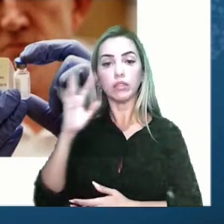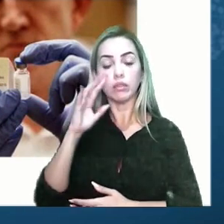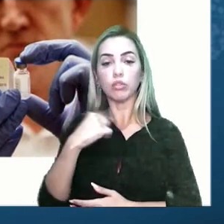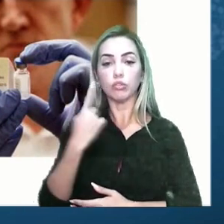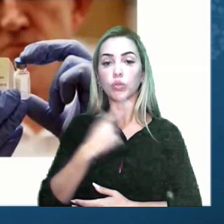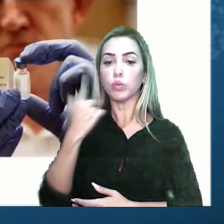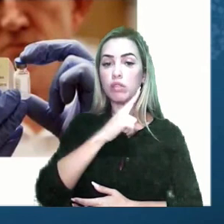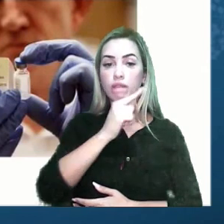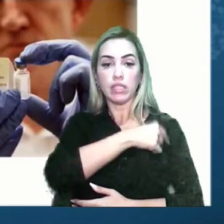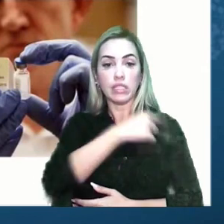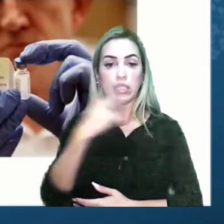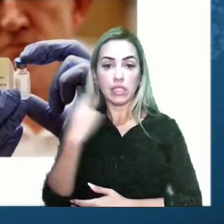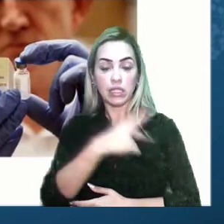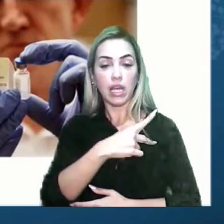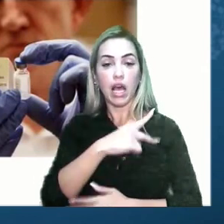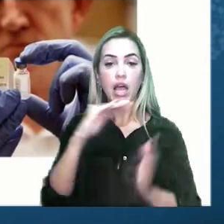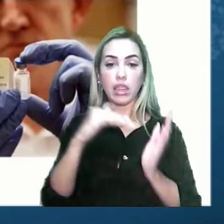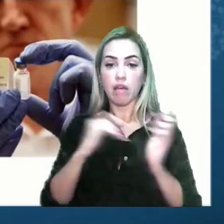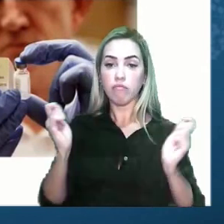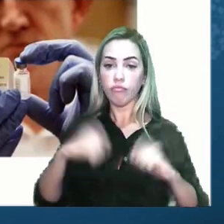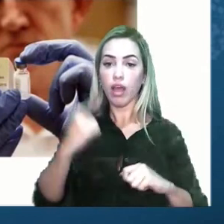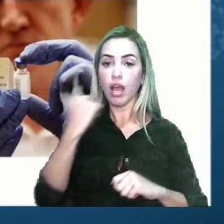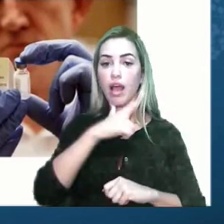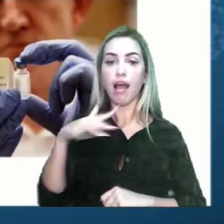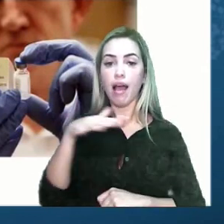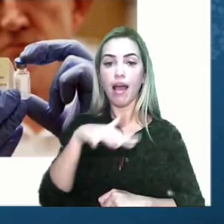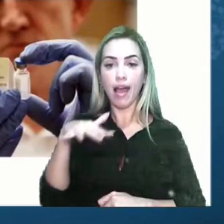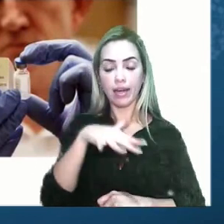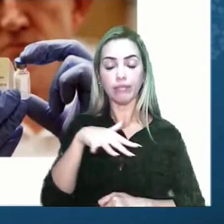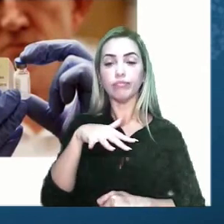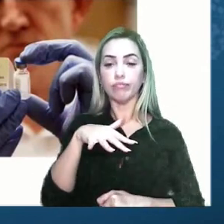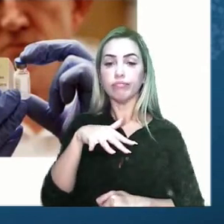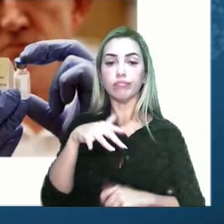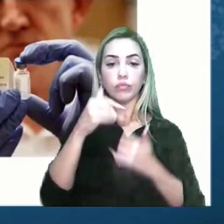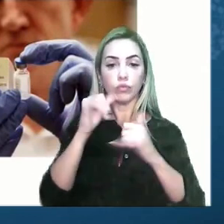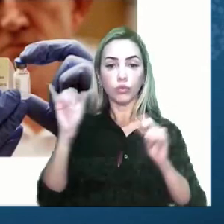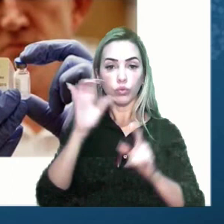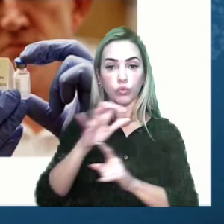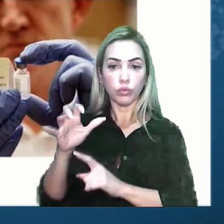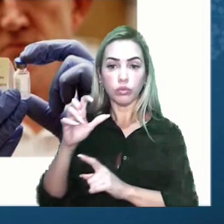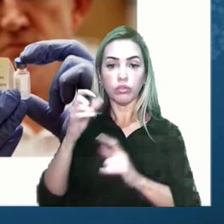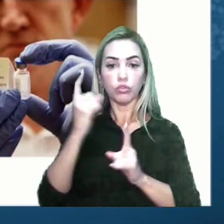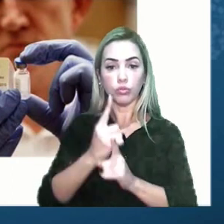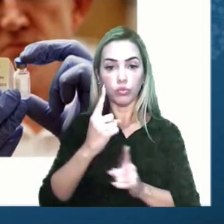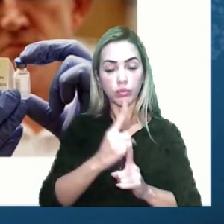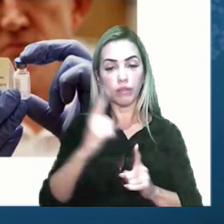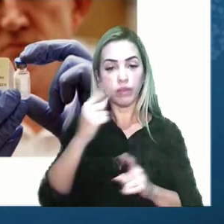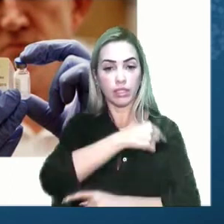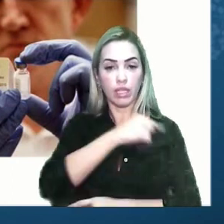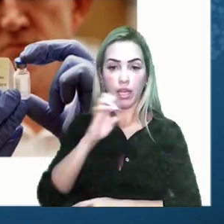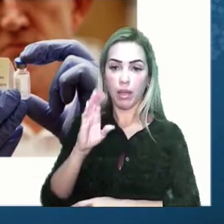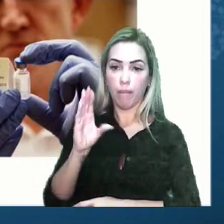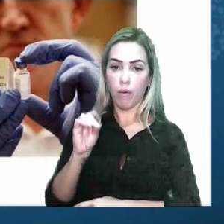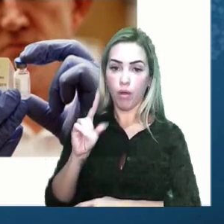essa vacina levada a testes de eficácia nas áreas de surto e íamos descobrir se ia proteger as vacinas contra o ebola, em última